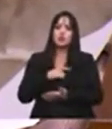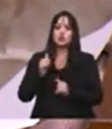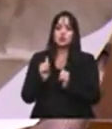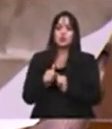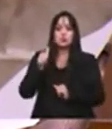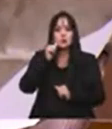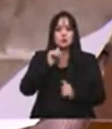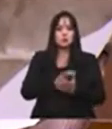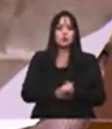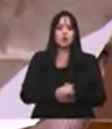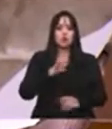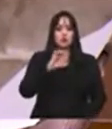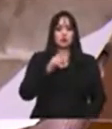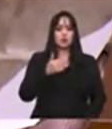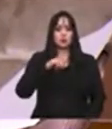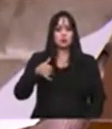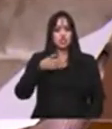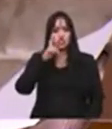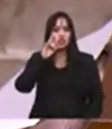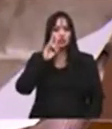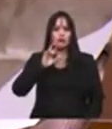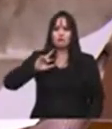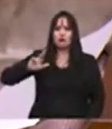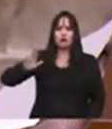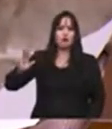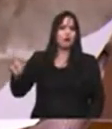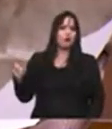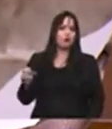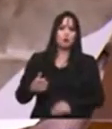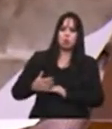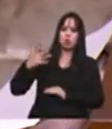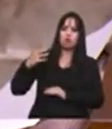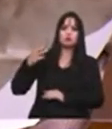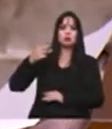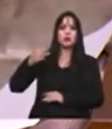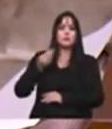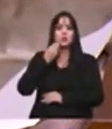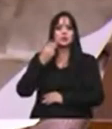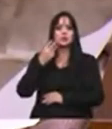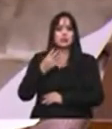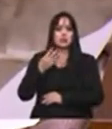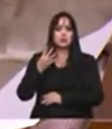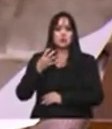em 91 oportunidades, em dias distintos, no montante total de R$